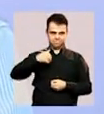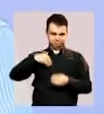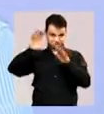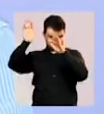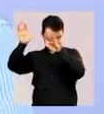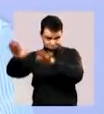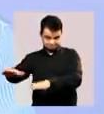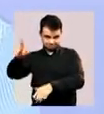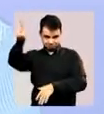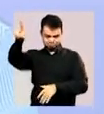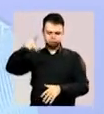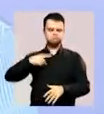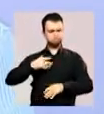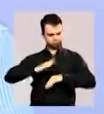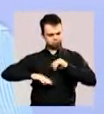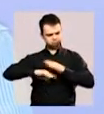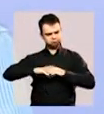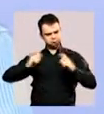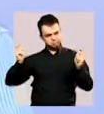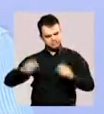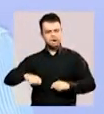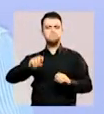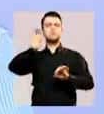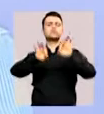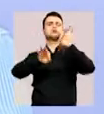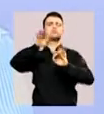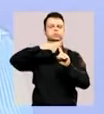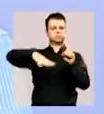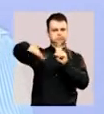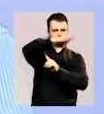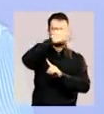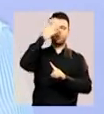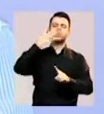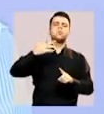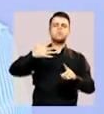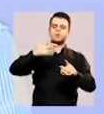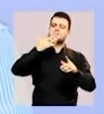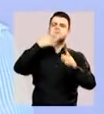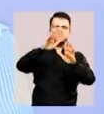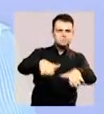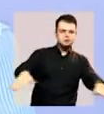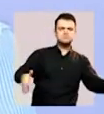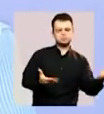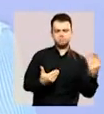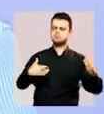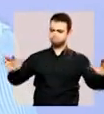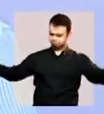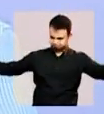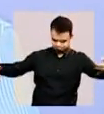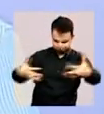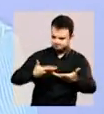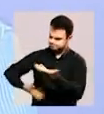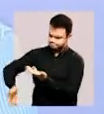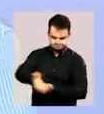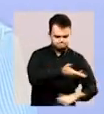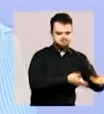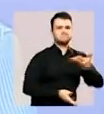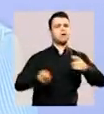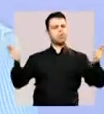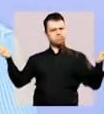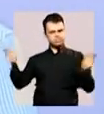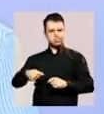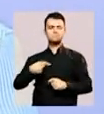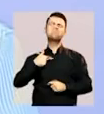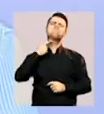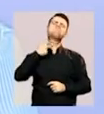eu fazer, né, todo o projeto social, né, envolvendo as crianças, o que, assim, eu gostaria de ter ficado